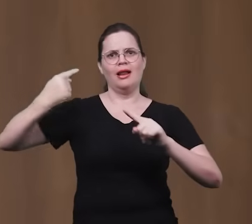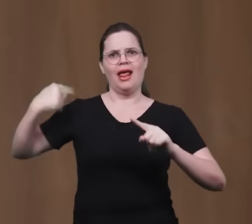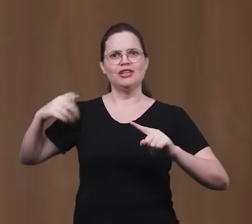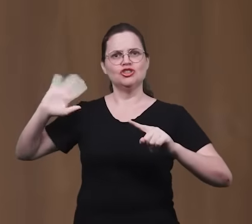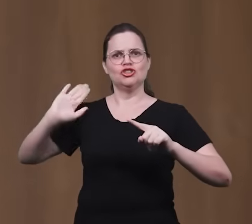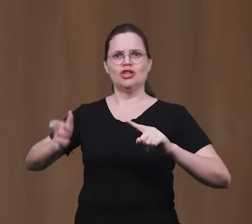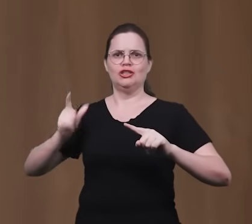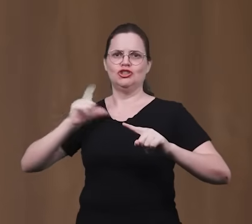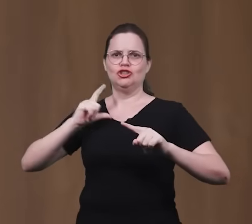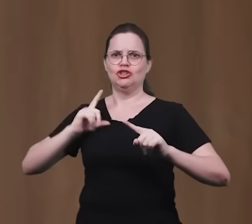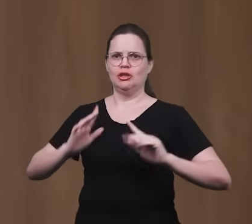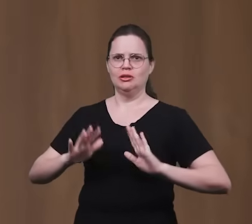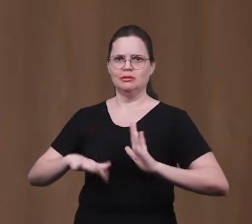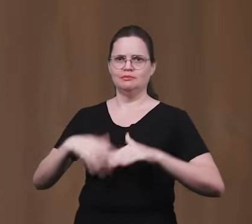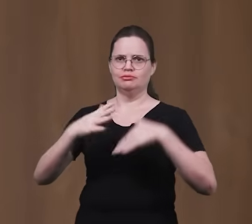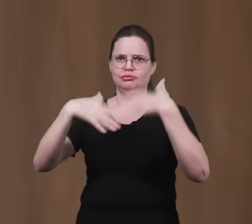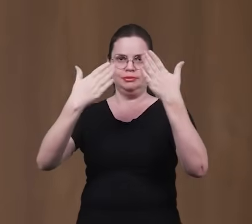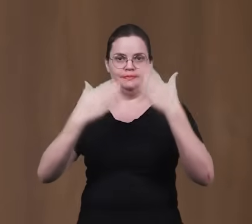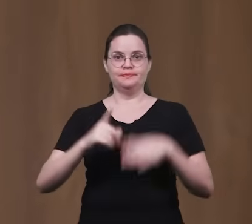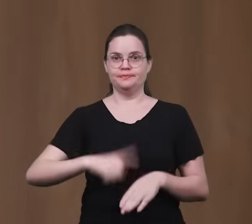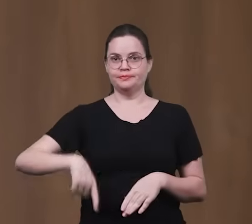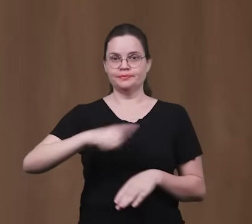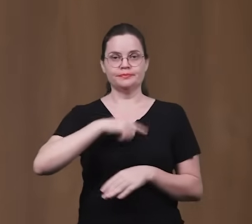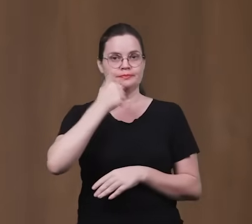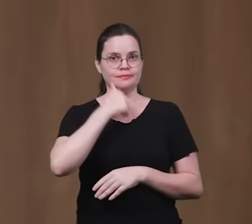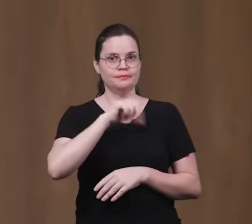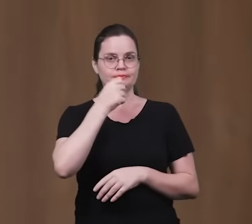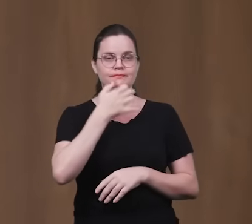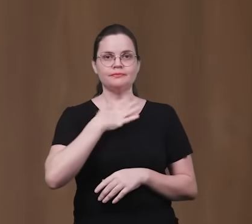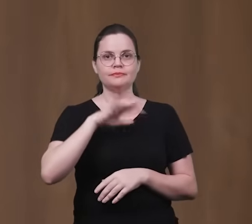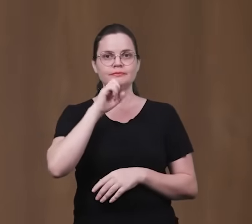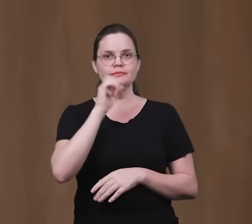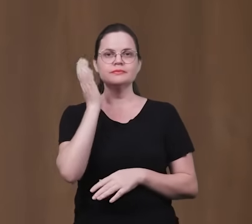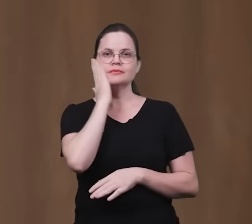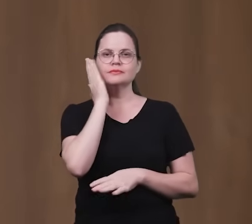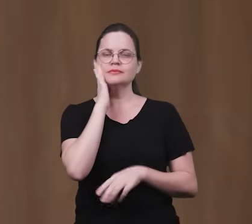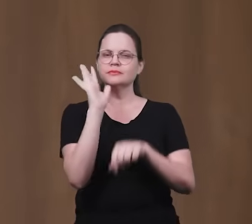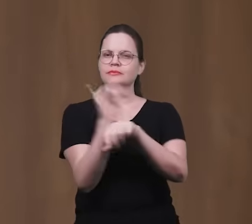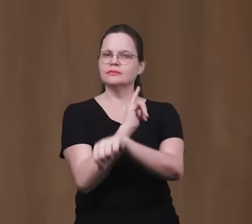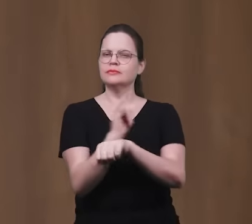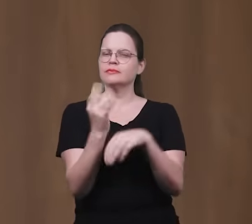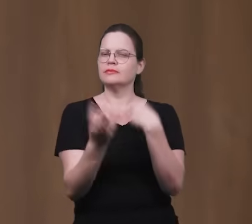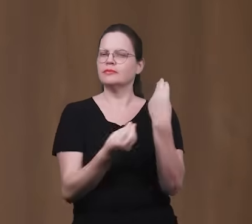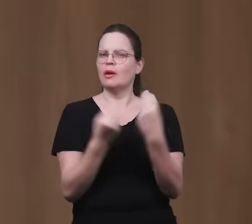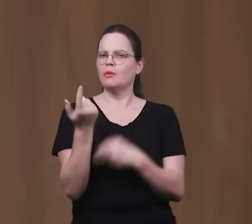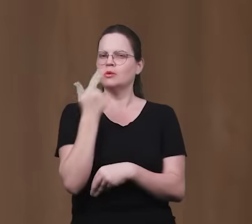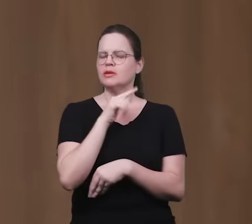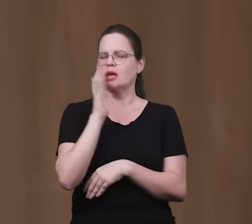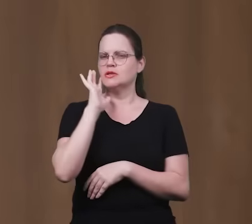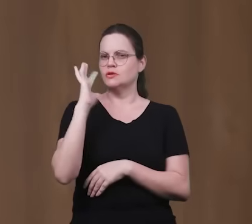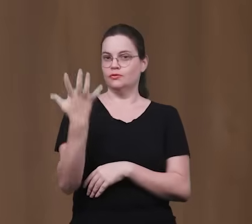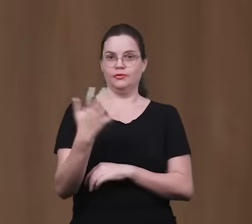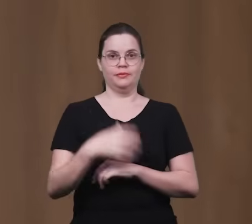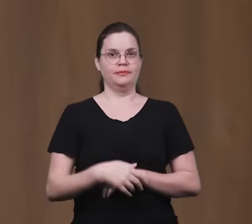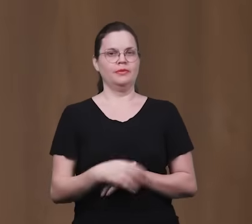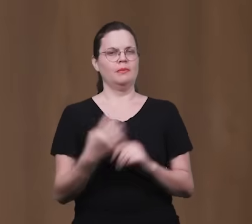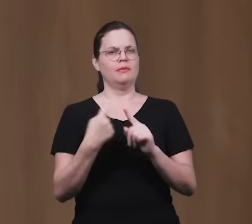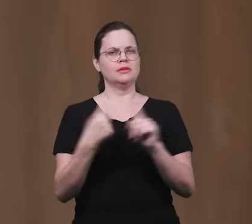só cresce. Então, nós que somos pais, nós precisamos saber lidar com essa situação.